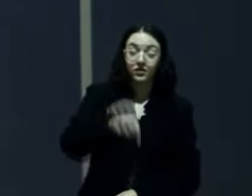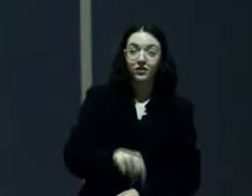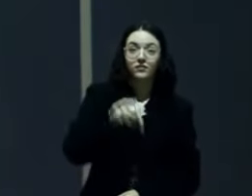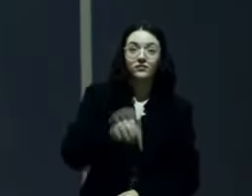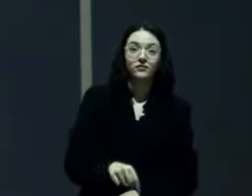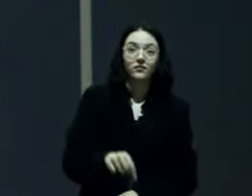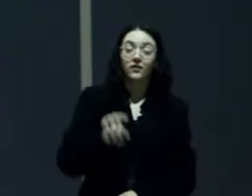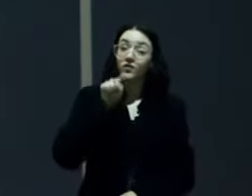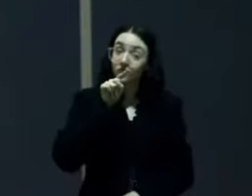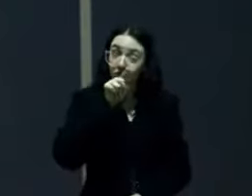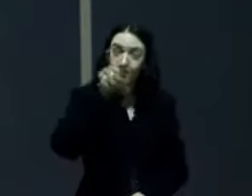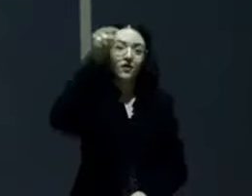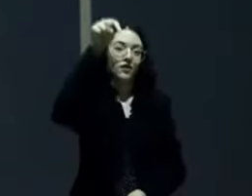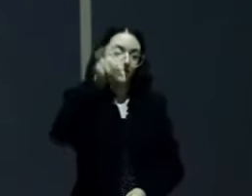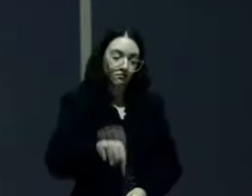você está aqui,